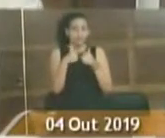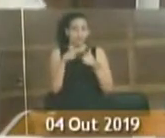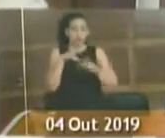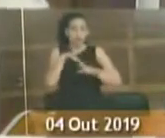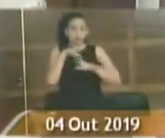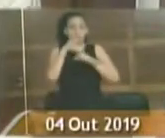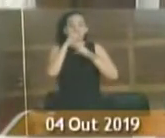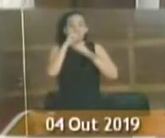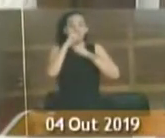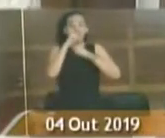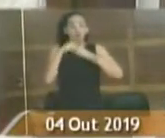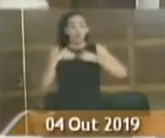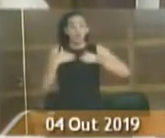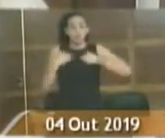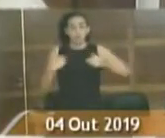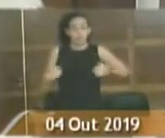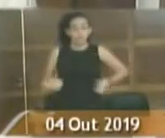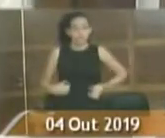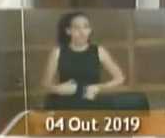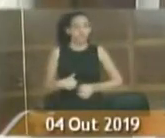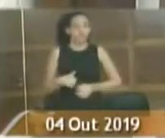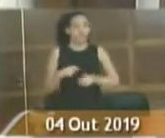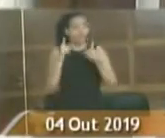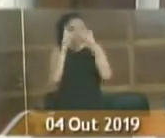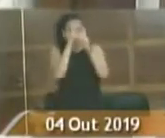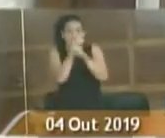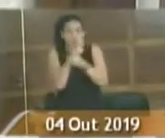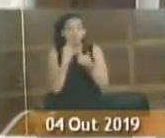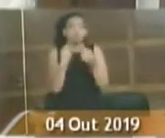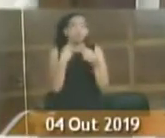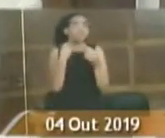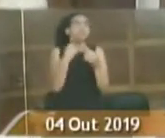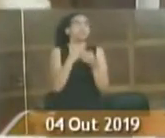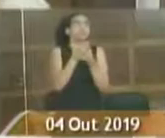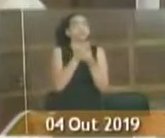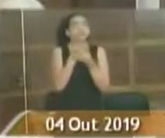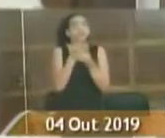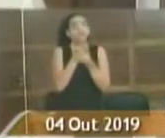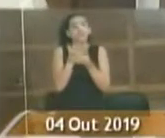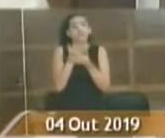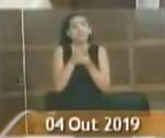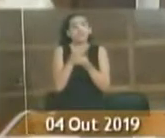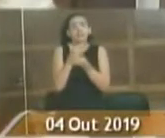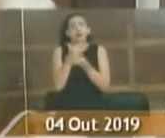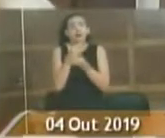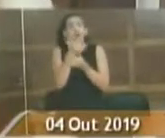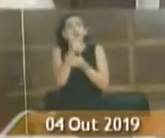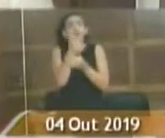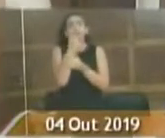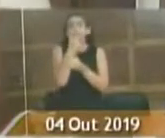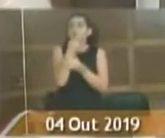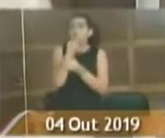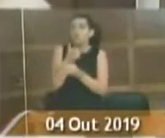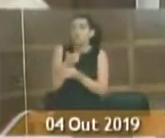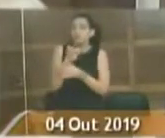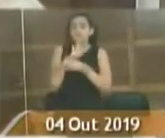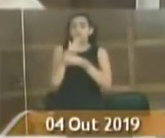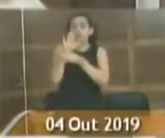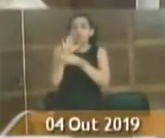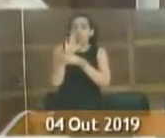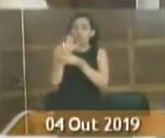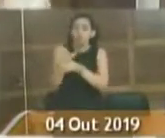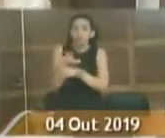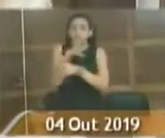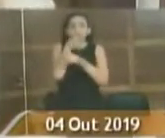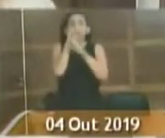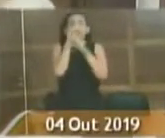pulmãozinho dele, ele tem dificuldade de respirar. Então, a gente tem que entrar com antibióticos, com medicações para ajudar naquela